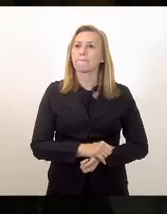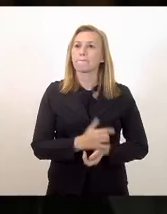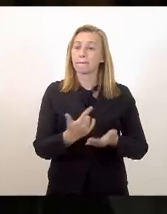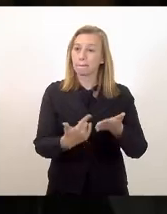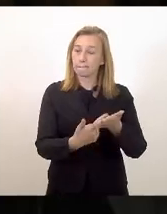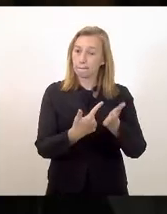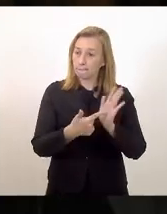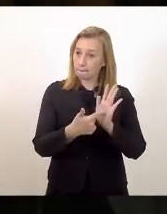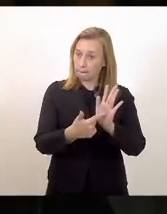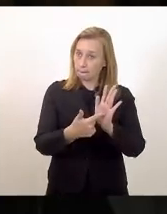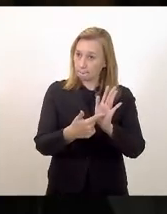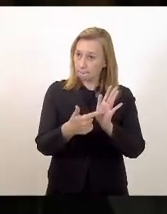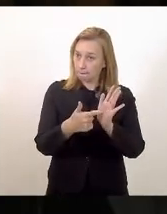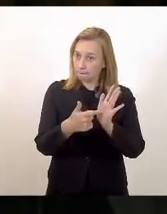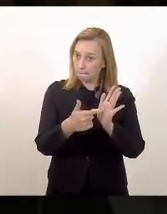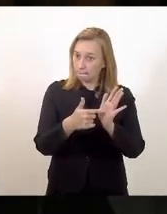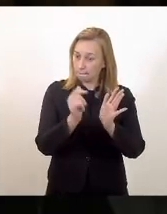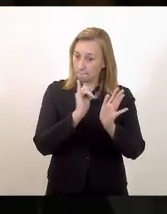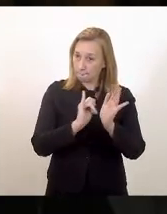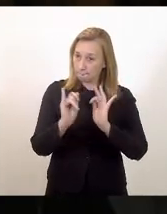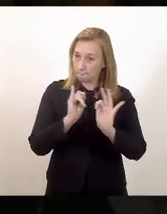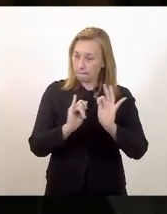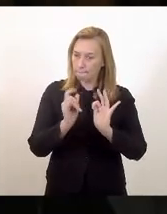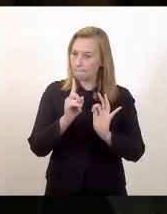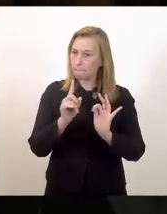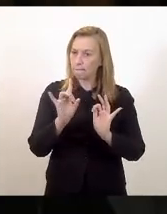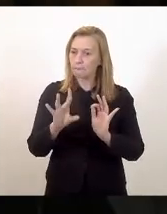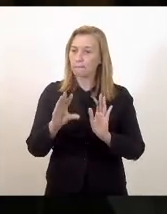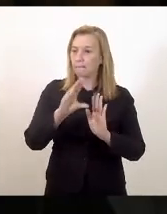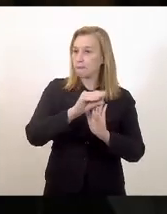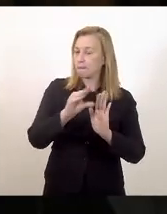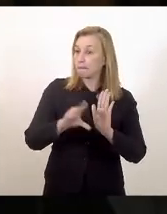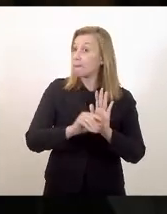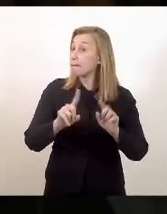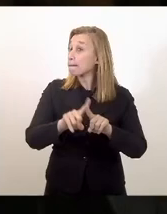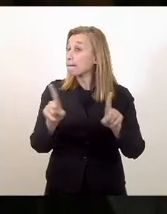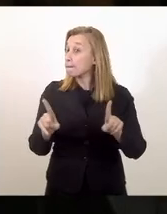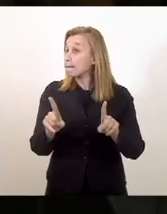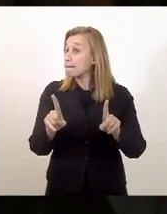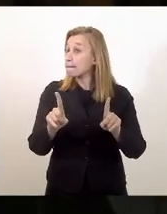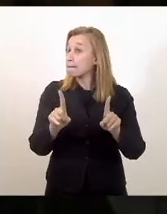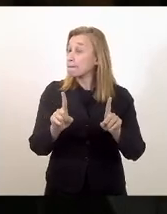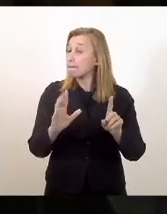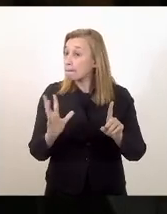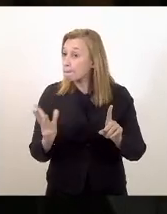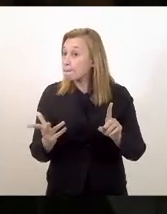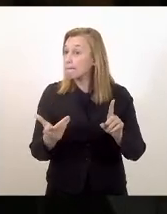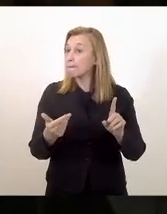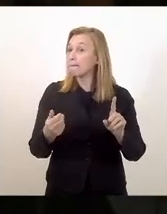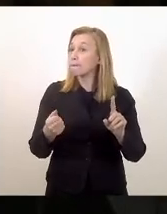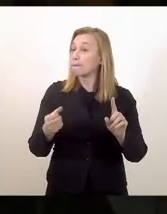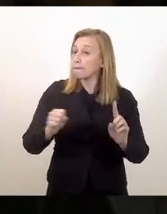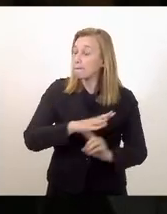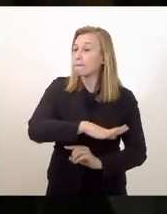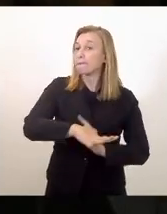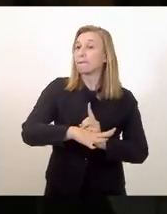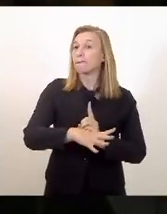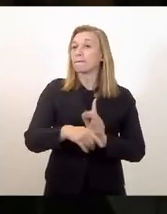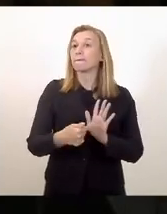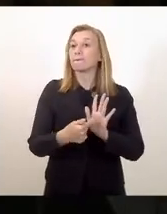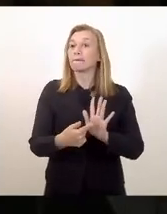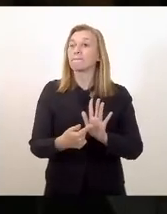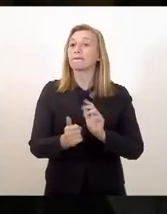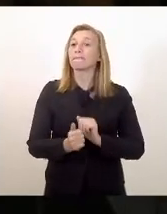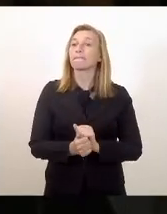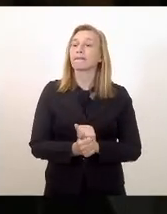dessa publicação, não apenas por seu conteúdo, mas pela finalidade social, tendo em vista que ela será